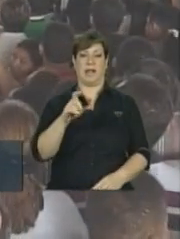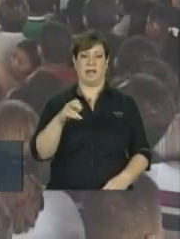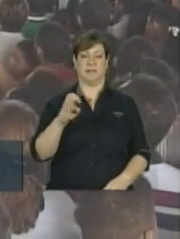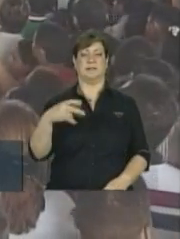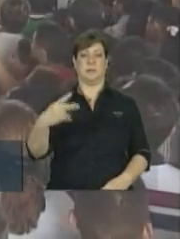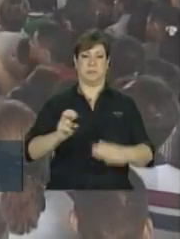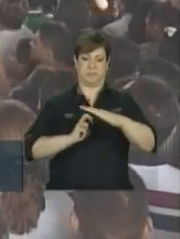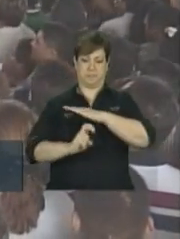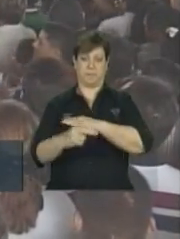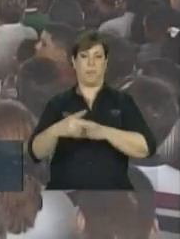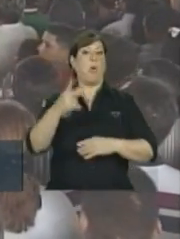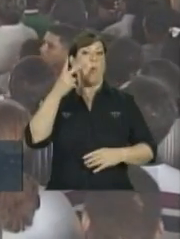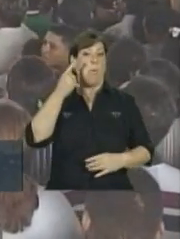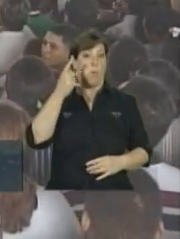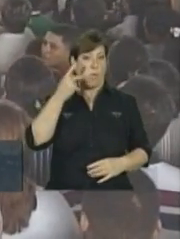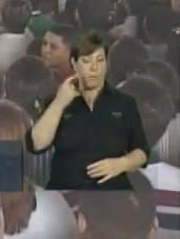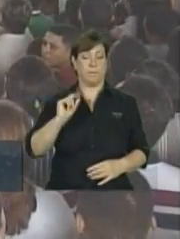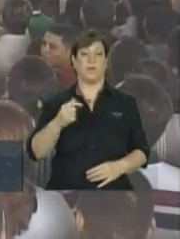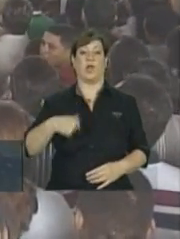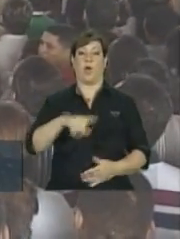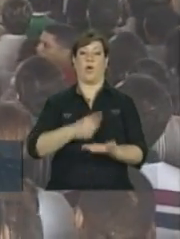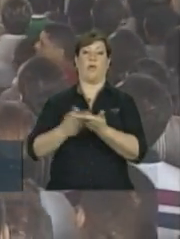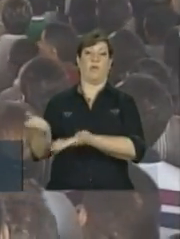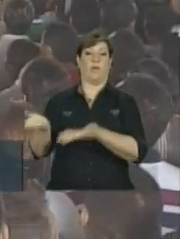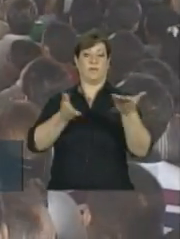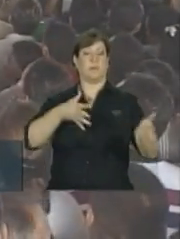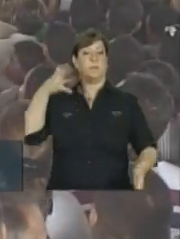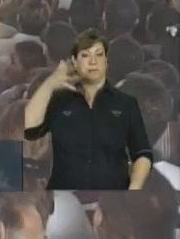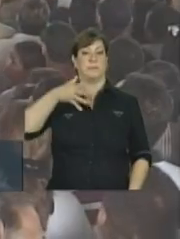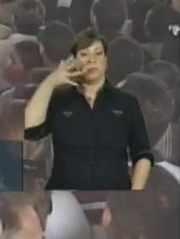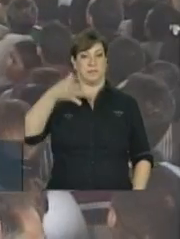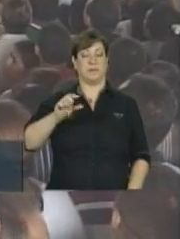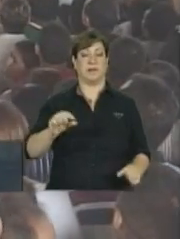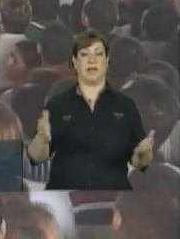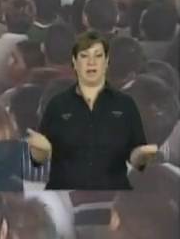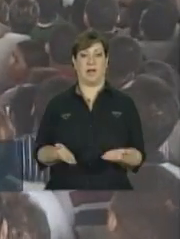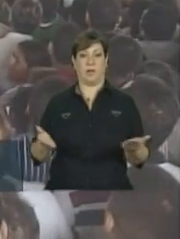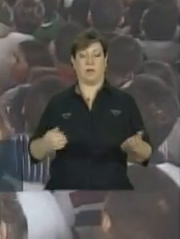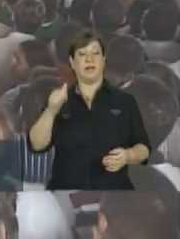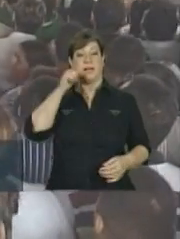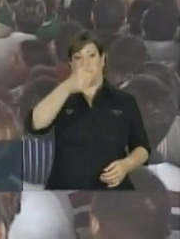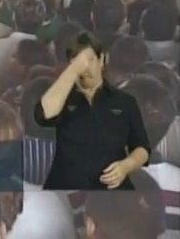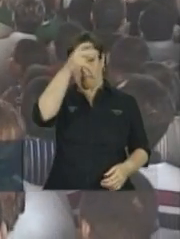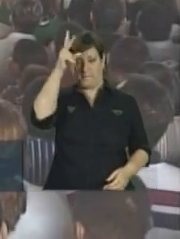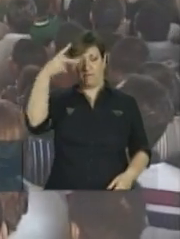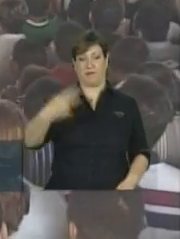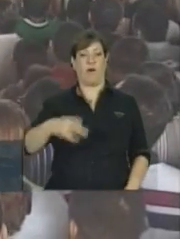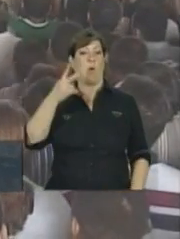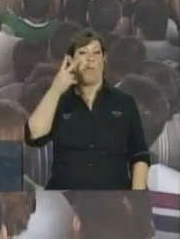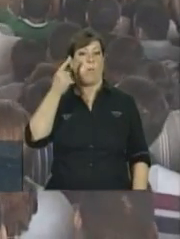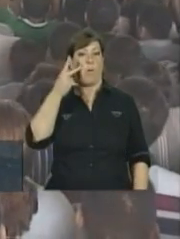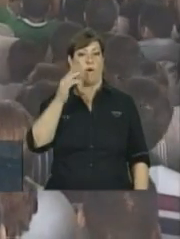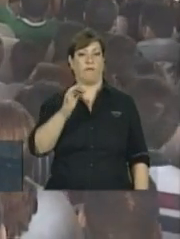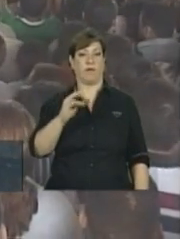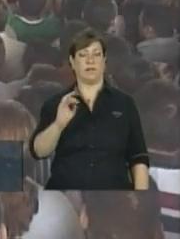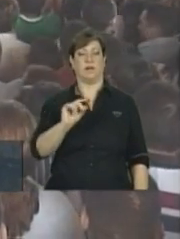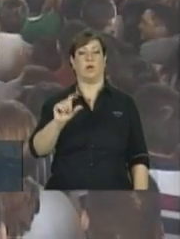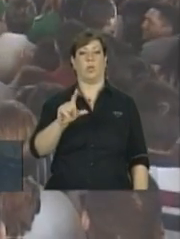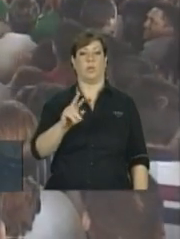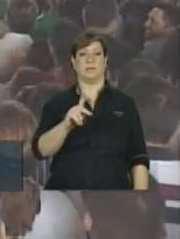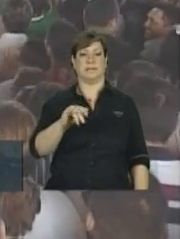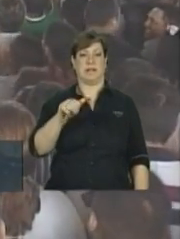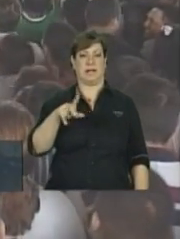de Fortaleza, convidamos a fazer uso da palavra a prefeita de Fortaleza,